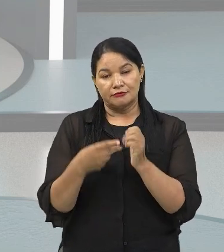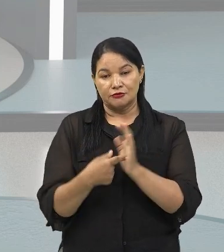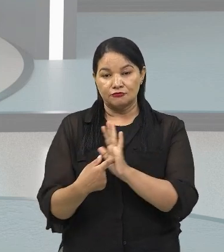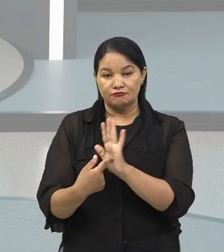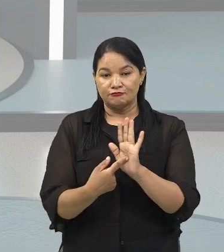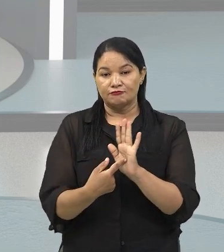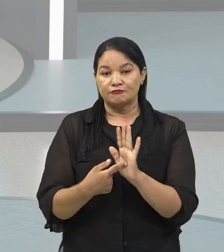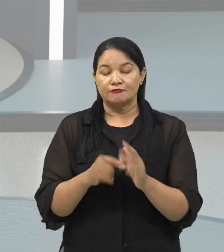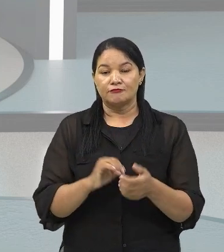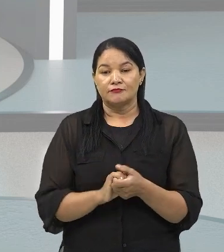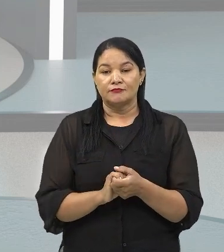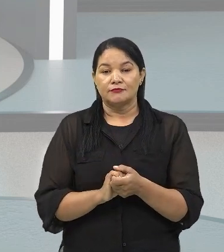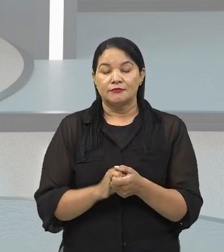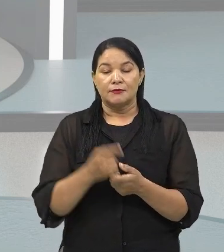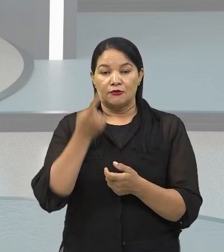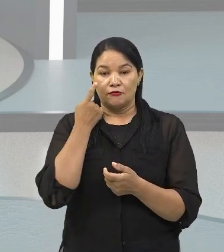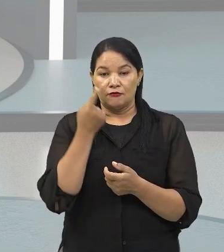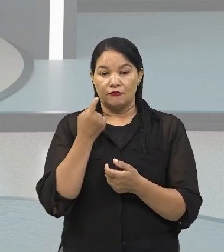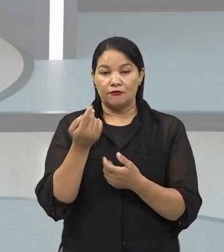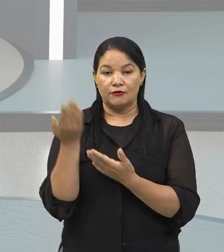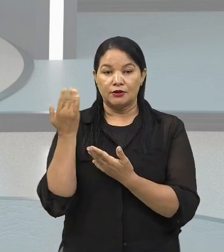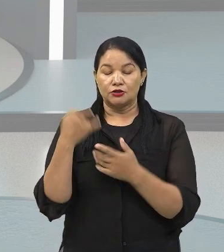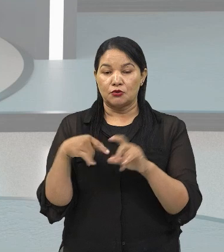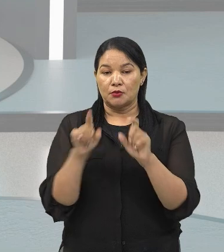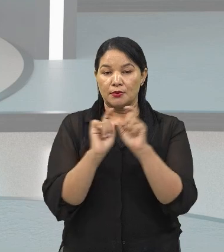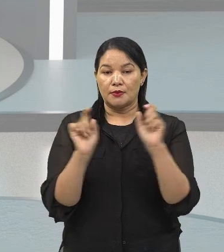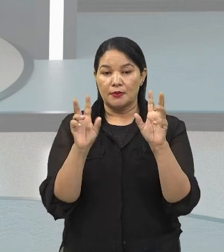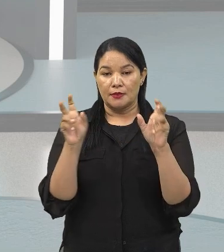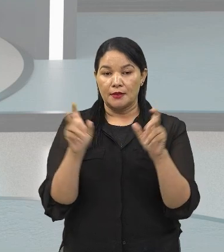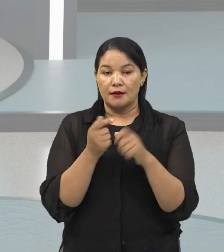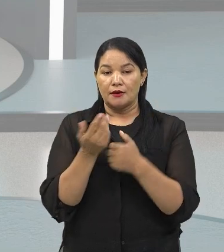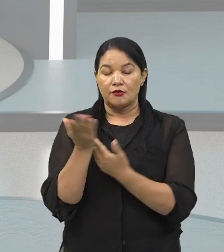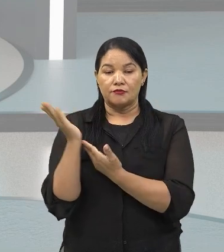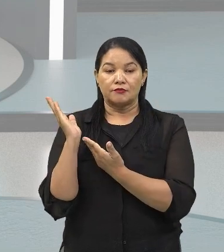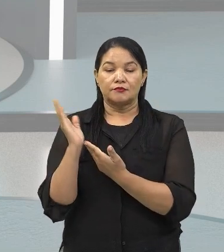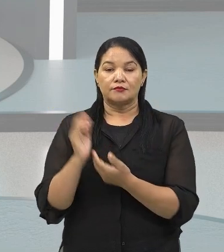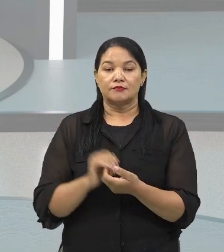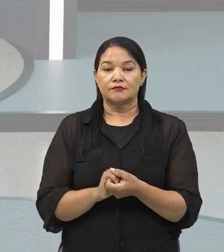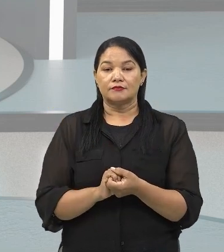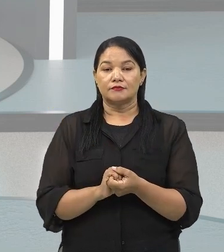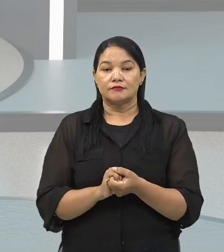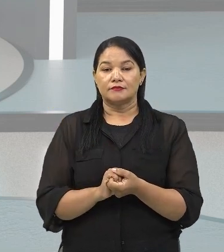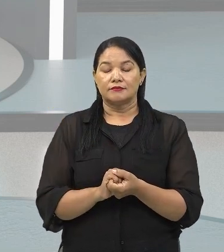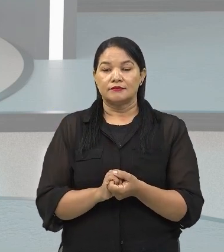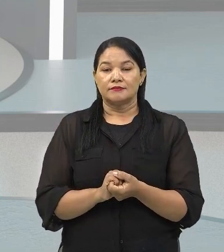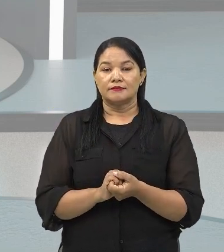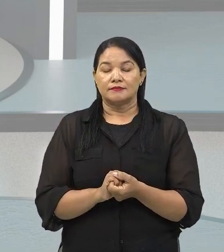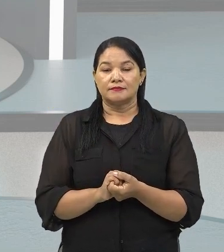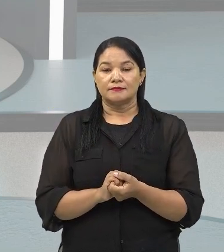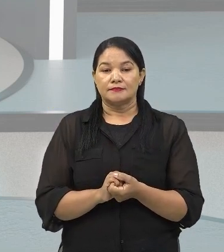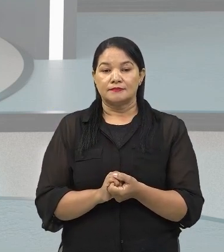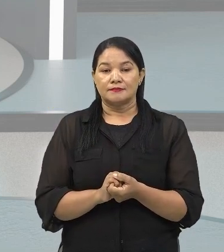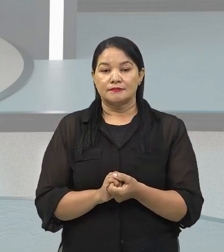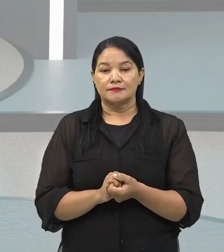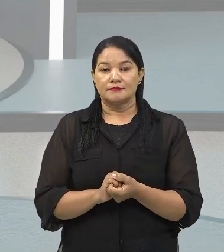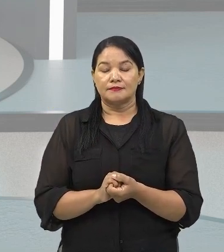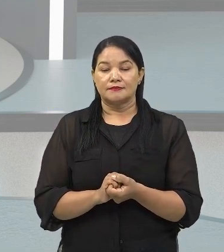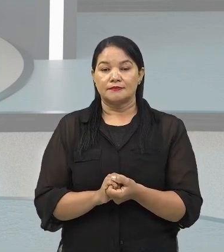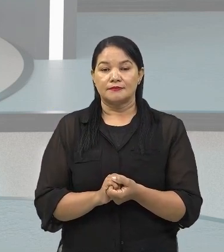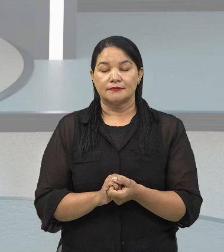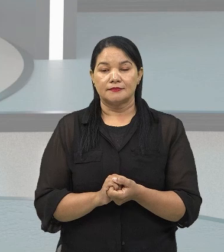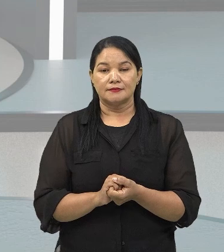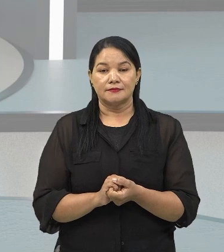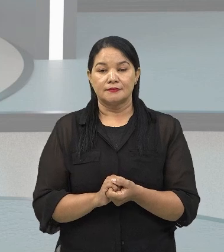né? Vejam aqui o que está escrito aqui em cima, observem. E quais são os particípios irregulares de